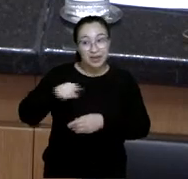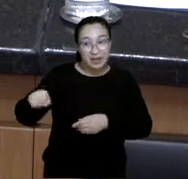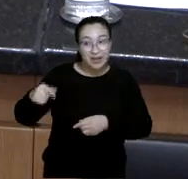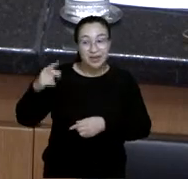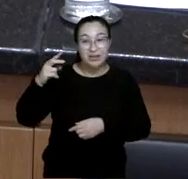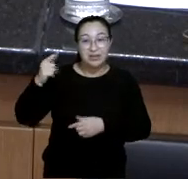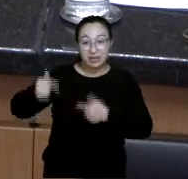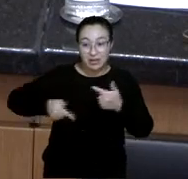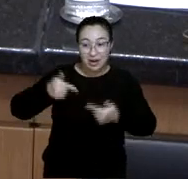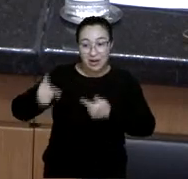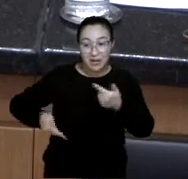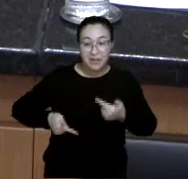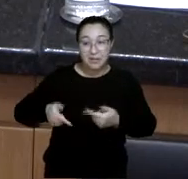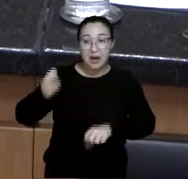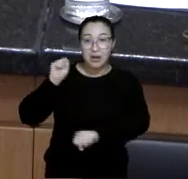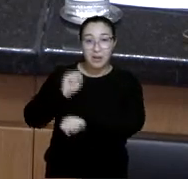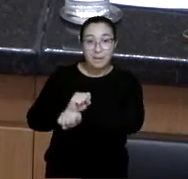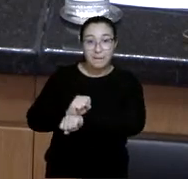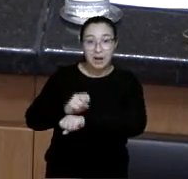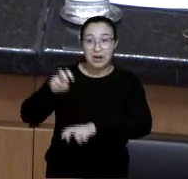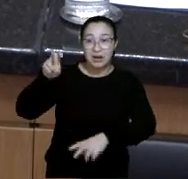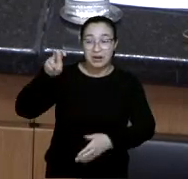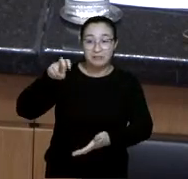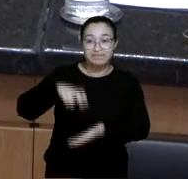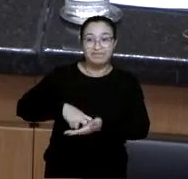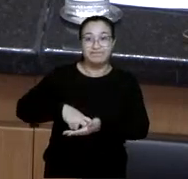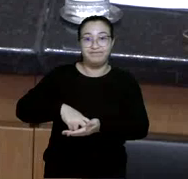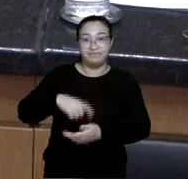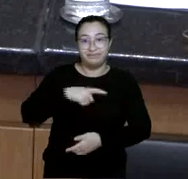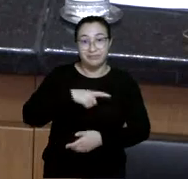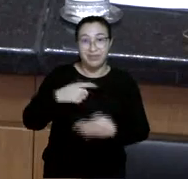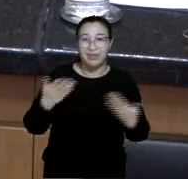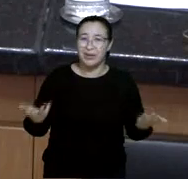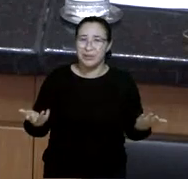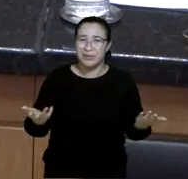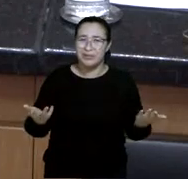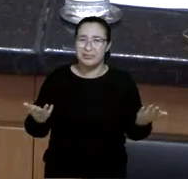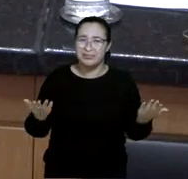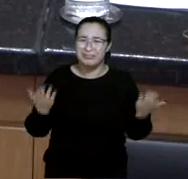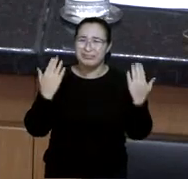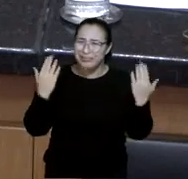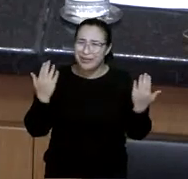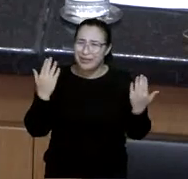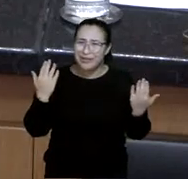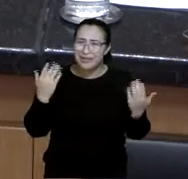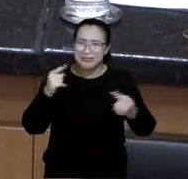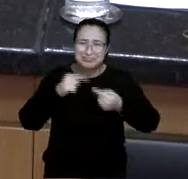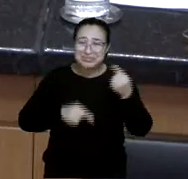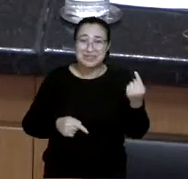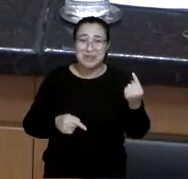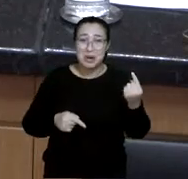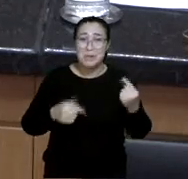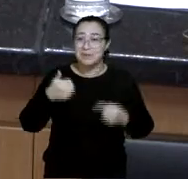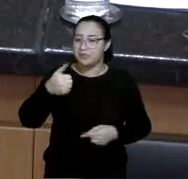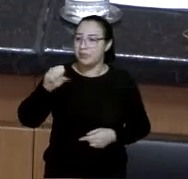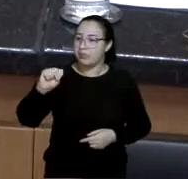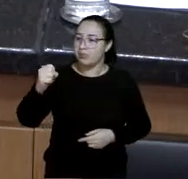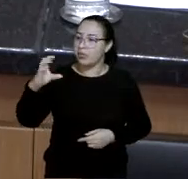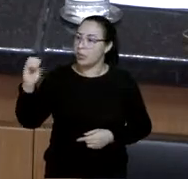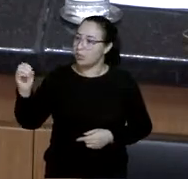seja, estão com punições na carreira. Então, olha a contradição. Para 180,